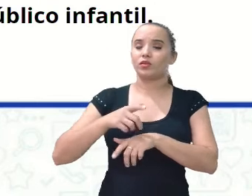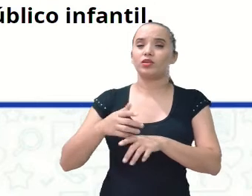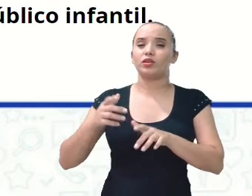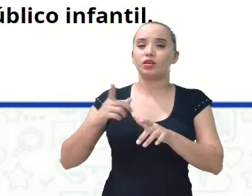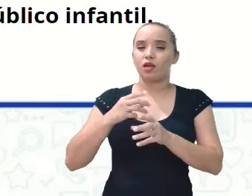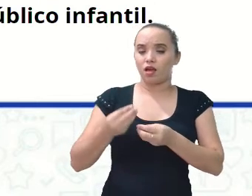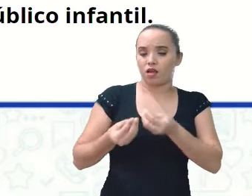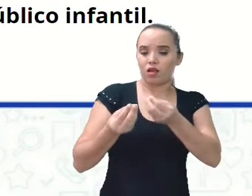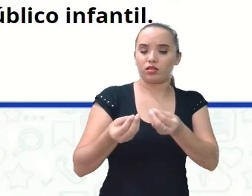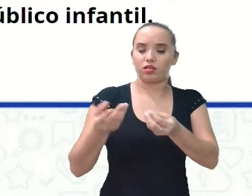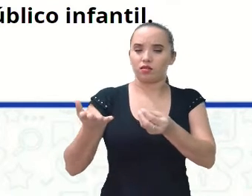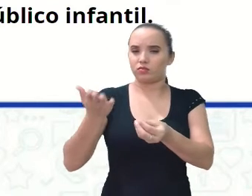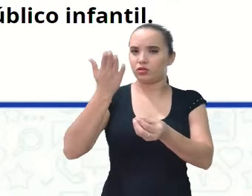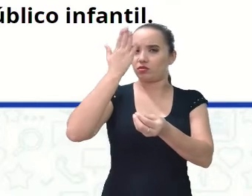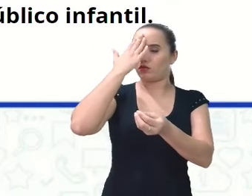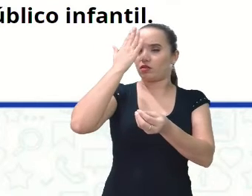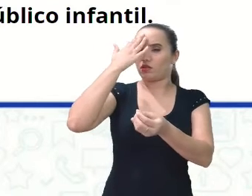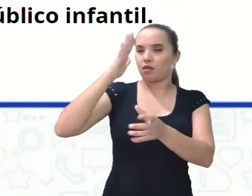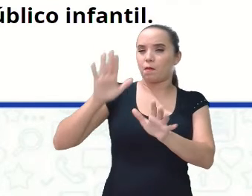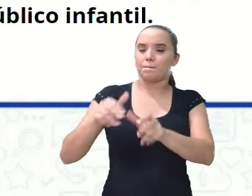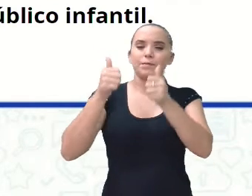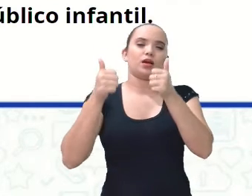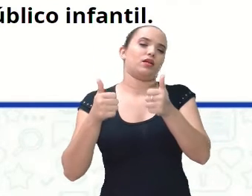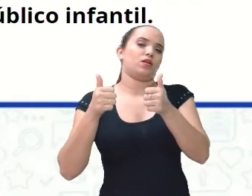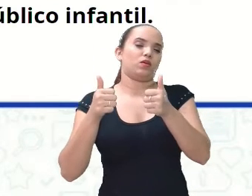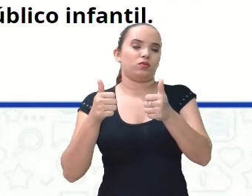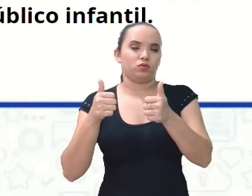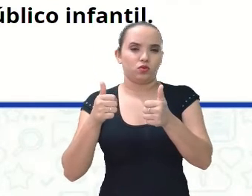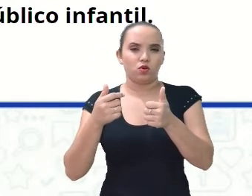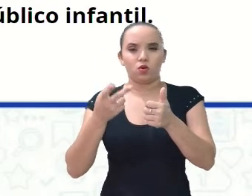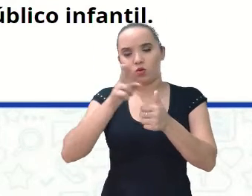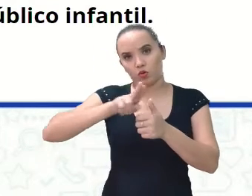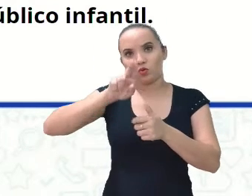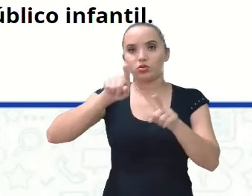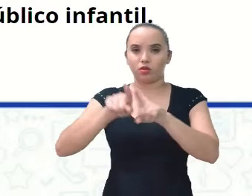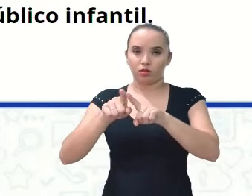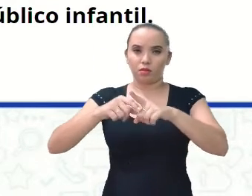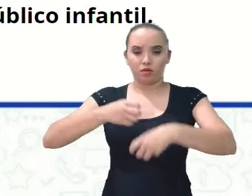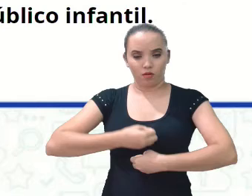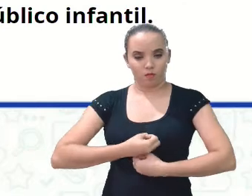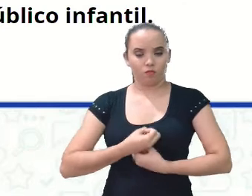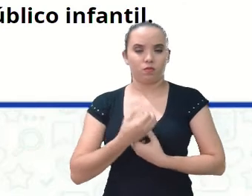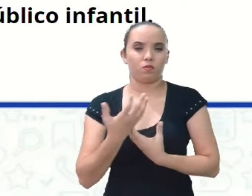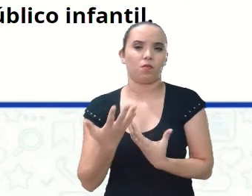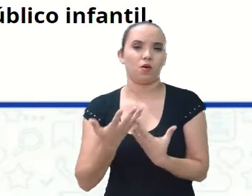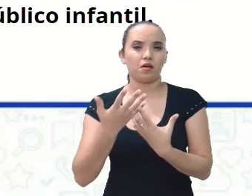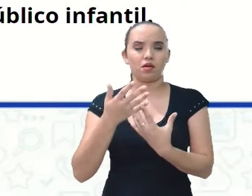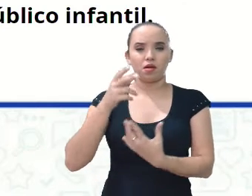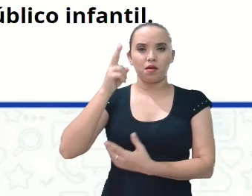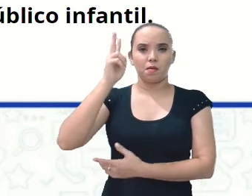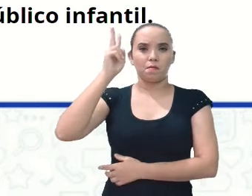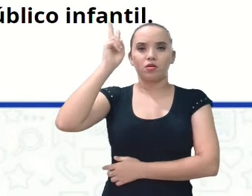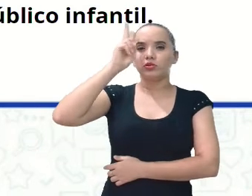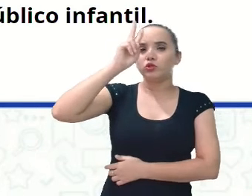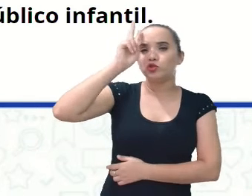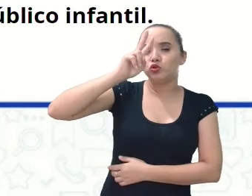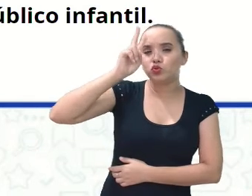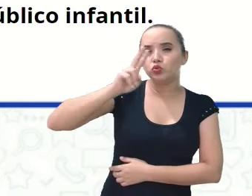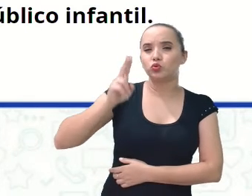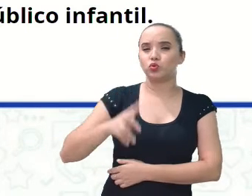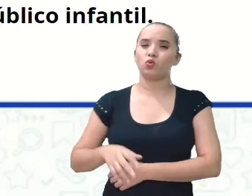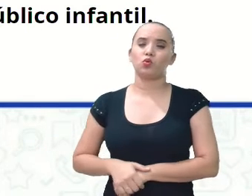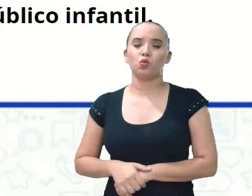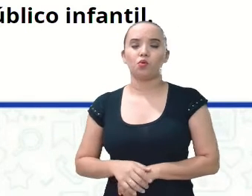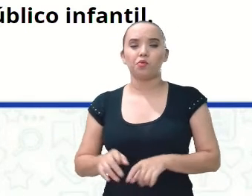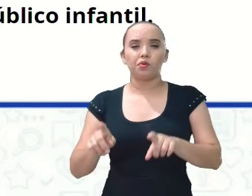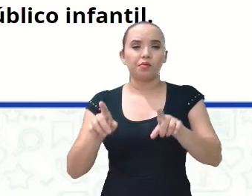maior compreensão do conteúdo. Então, ele é muito usado em poemas, em histórias de ficção, histórias em